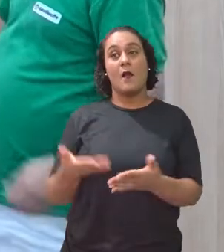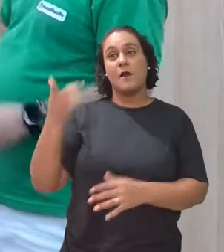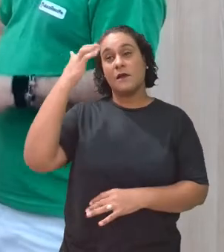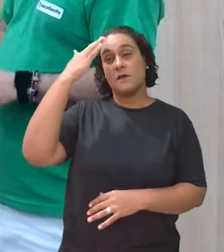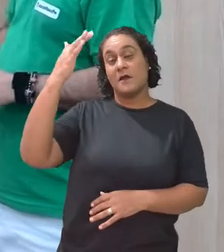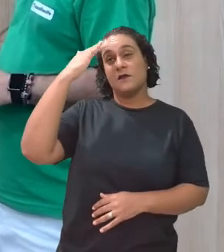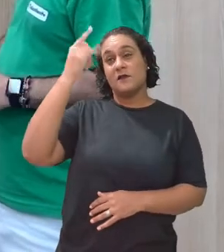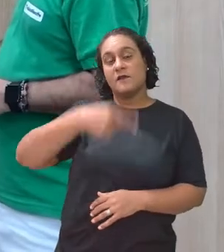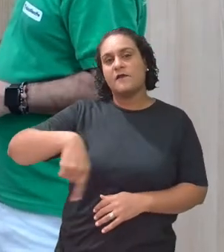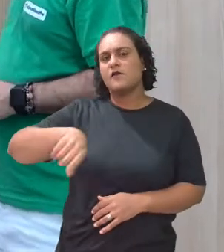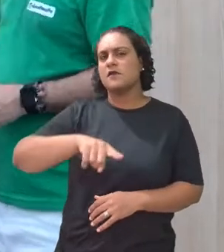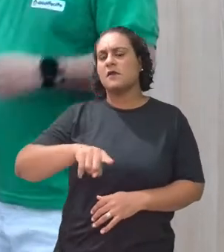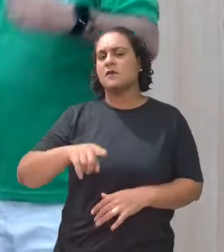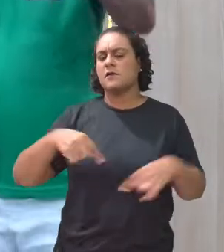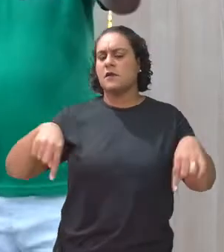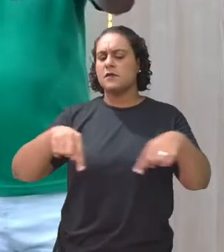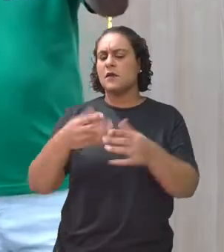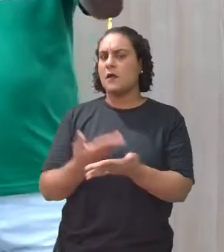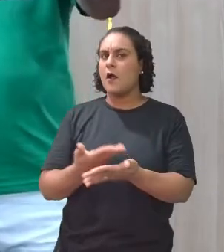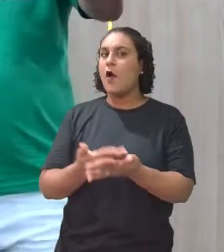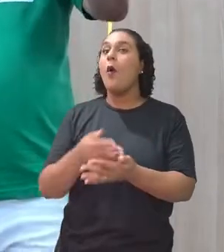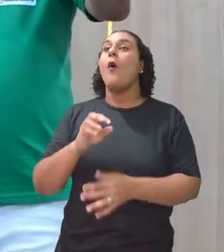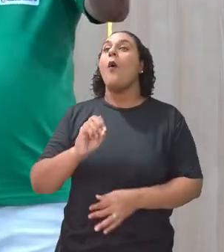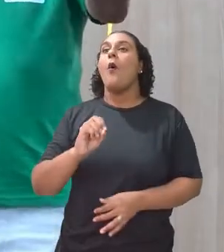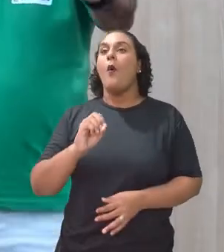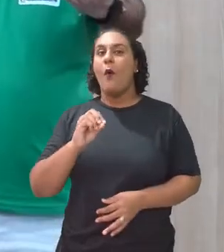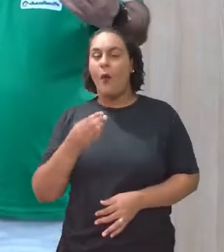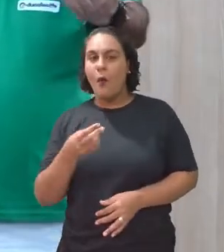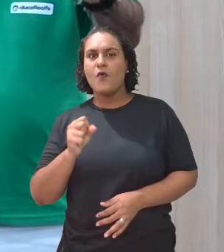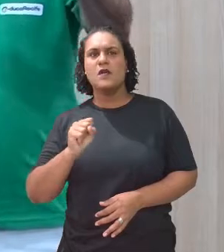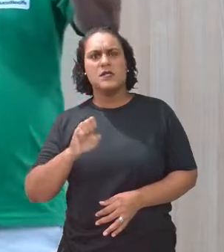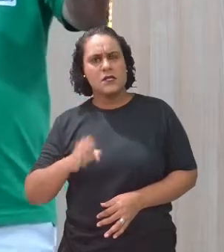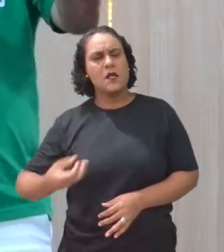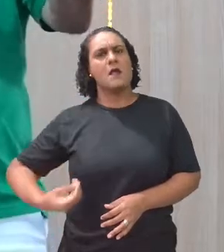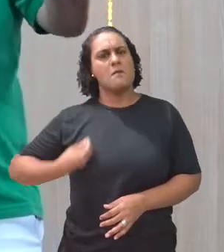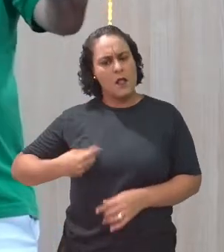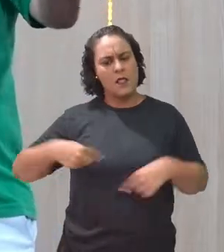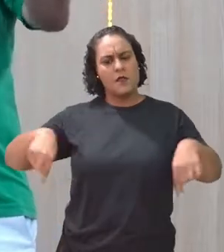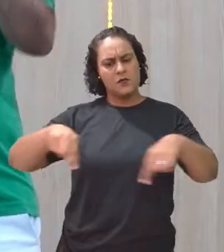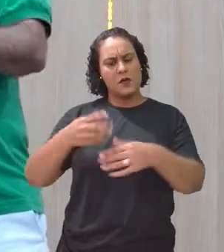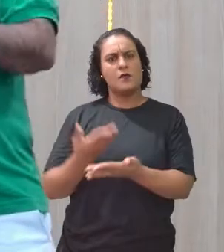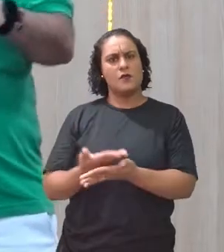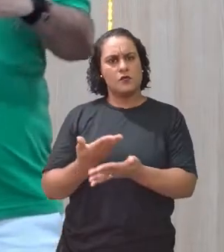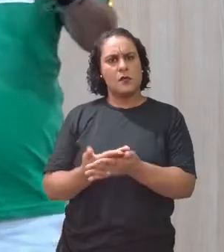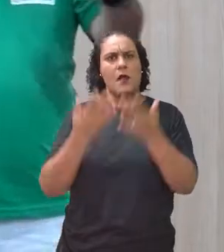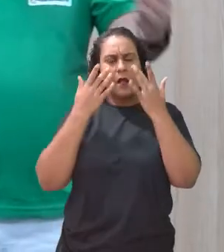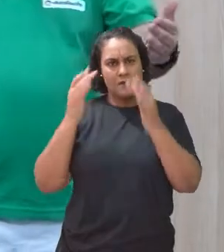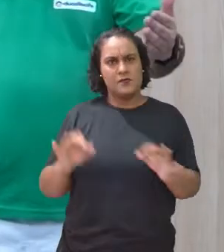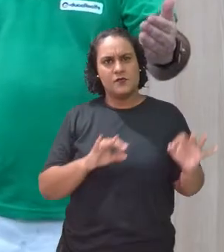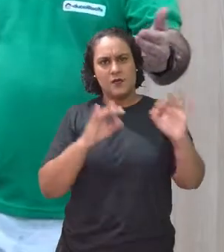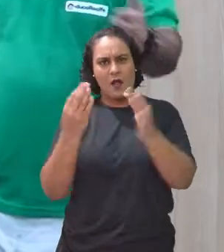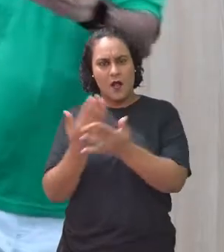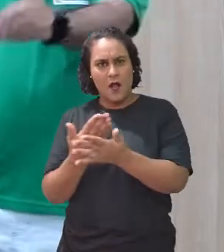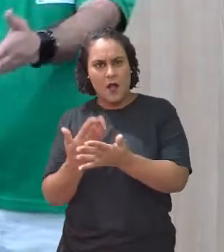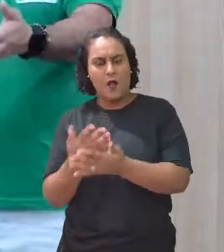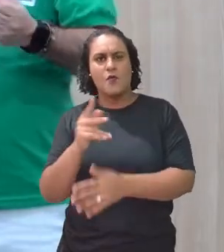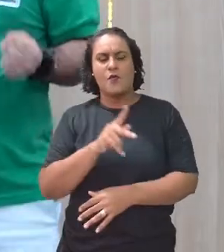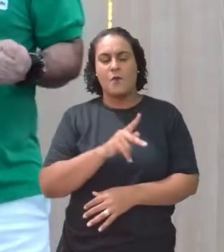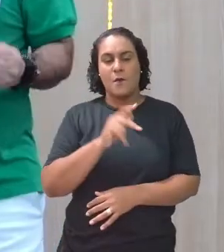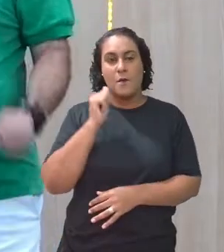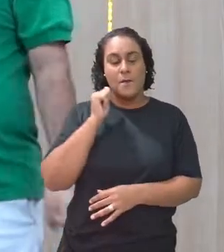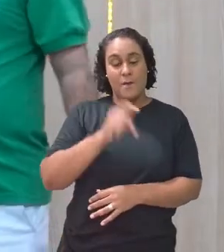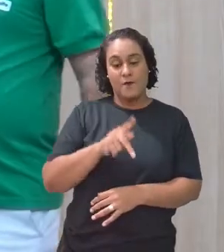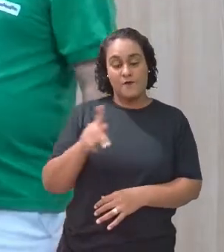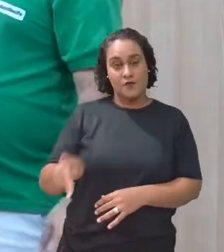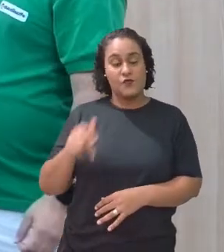que você está na sala de aula, ou se você estiver na sala de aula, assistindo a aula junto com o seu professor ou professora, né, pelo